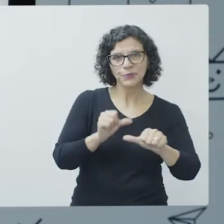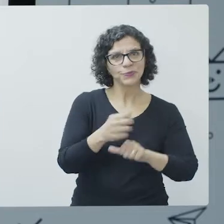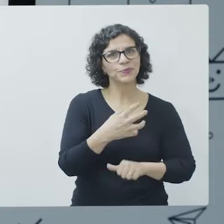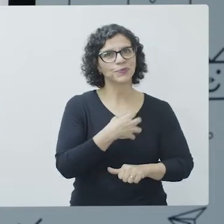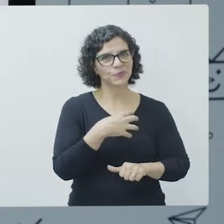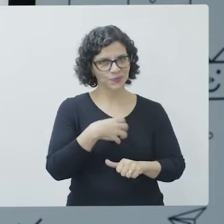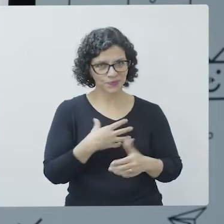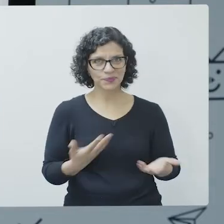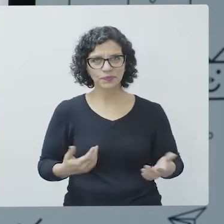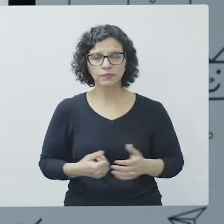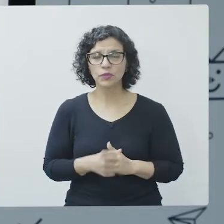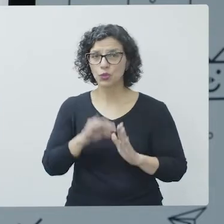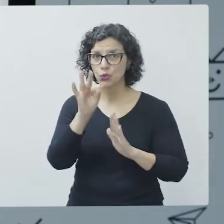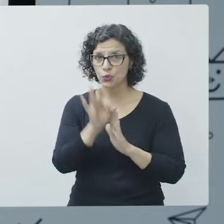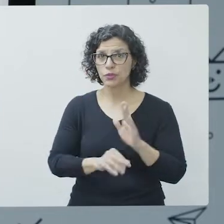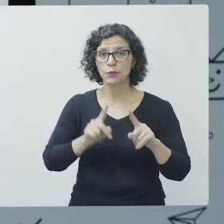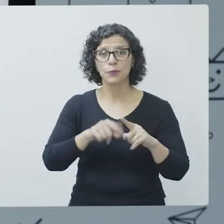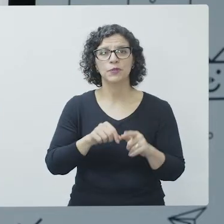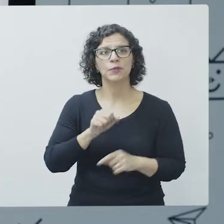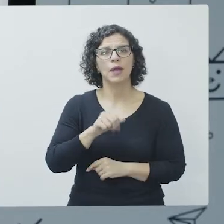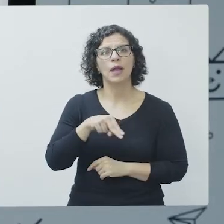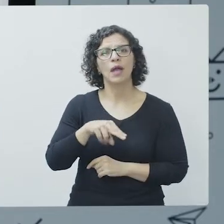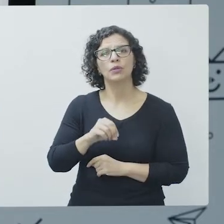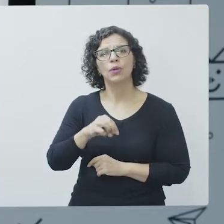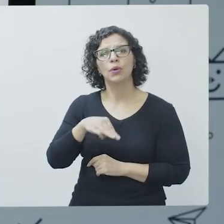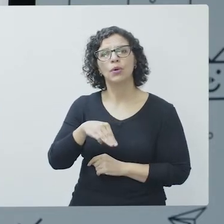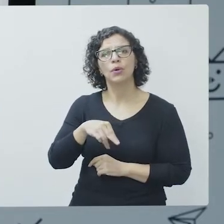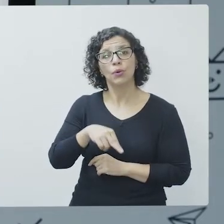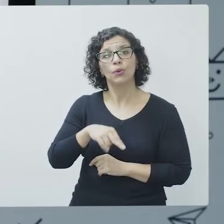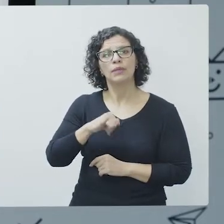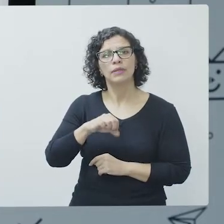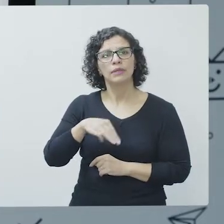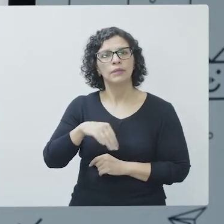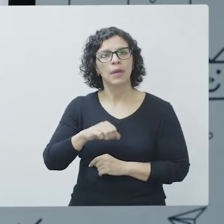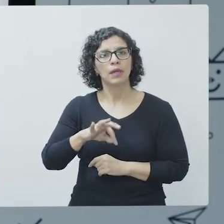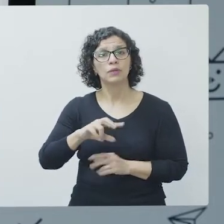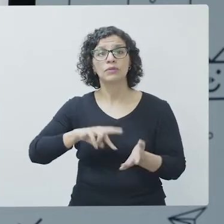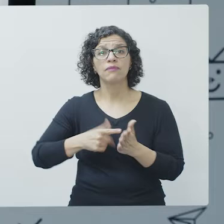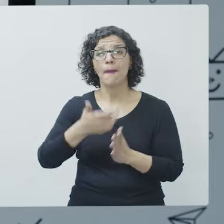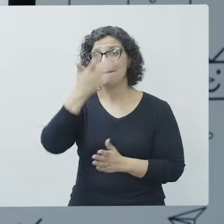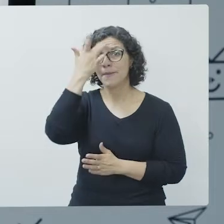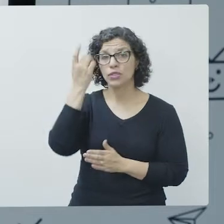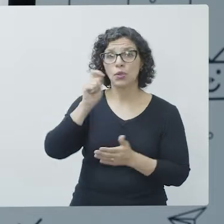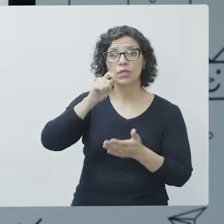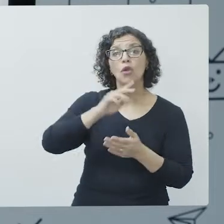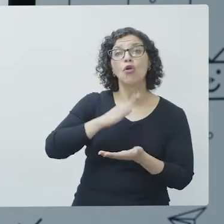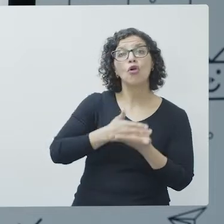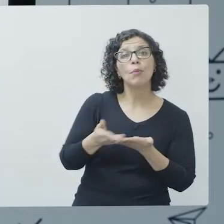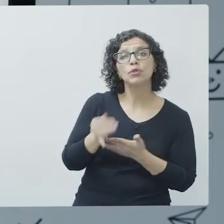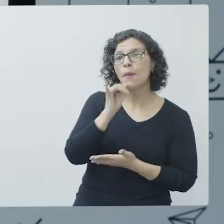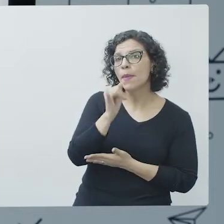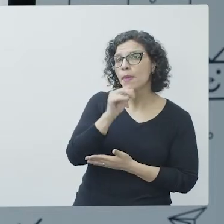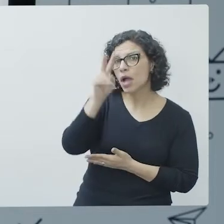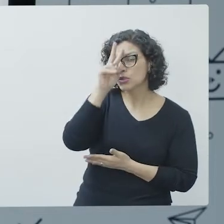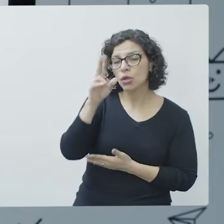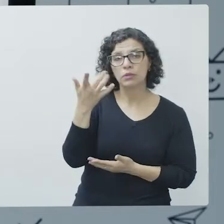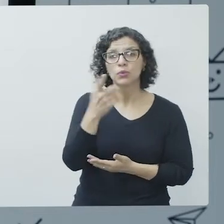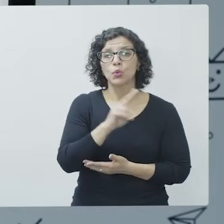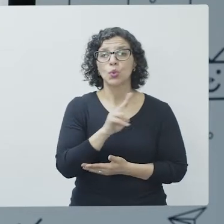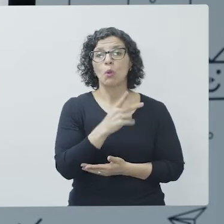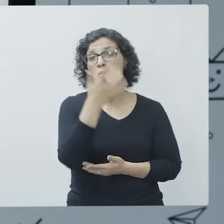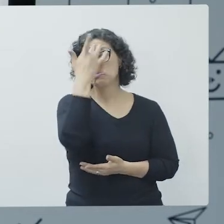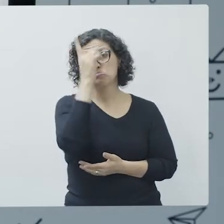essas alterações. E esse anonimato, quem será que começou com essa história? Eu acredito que